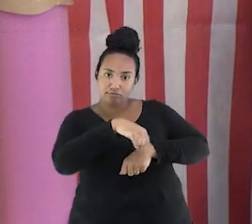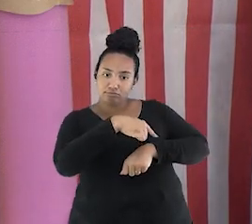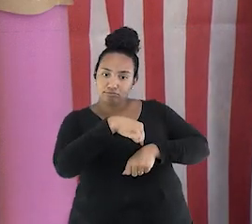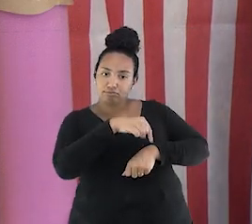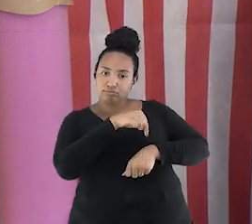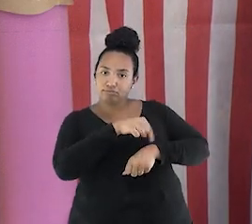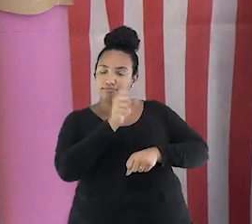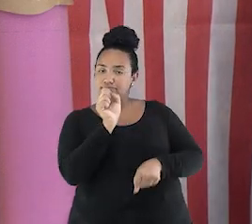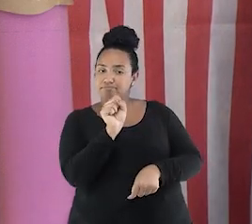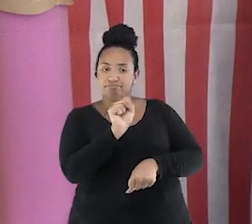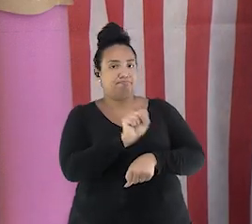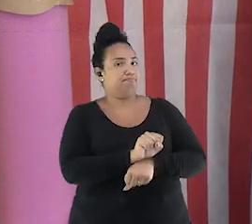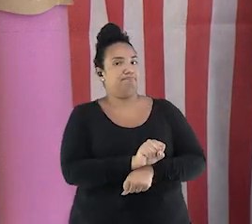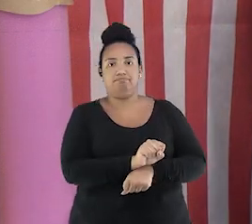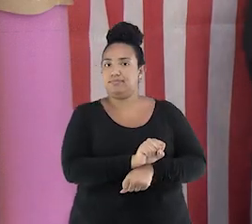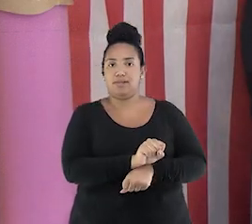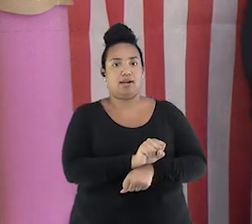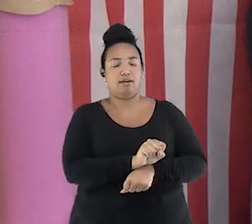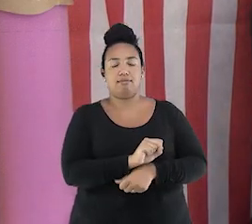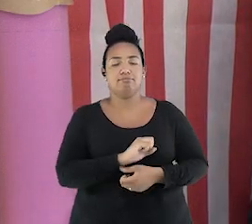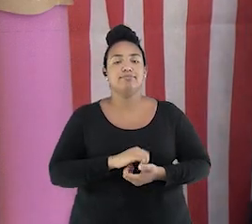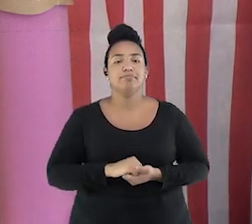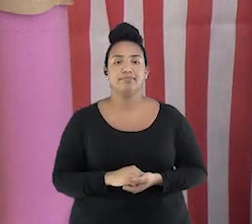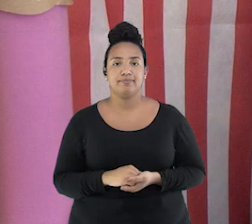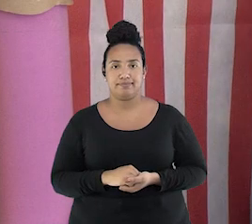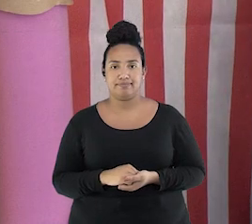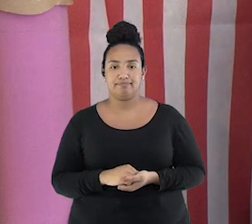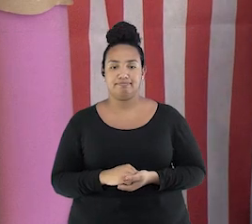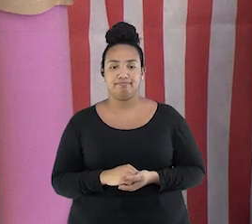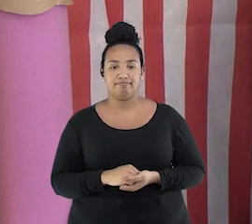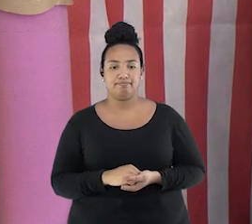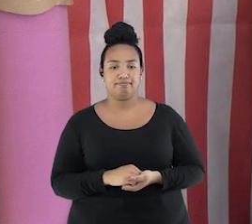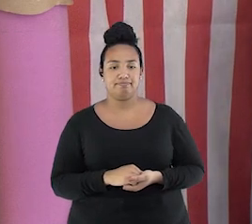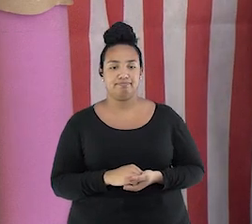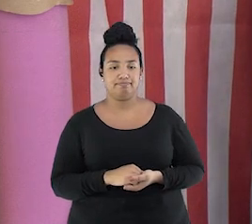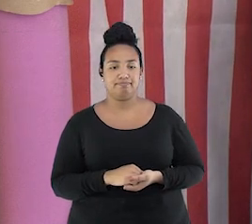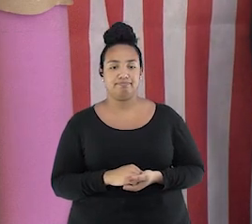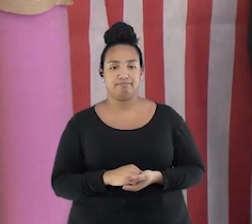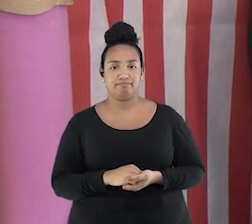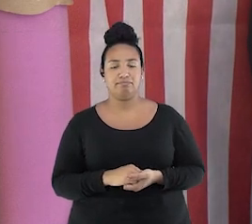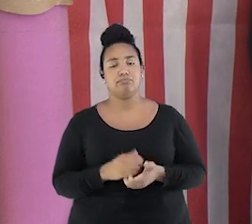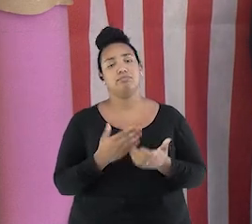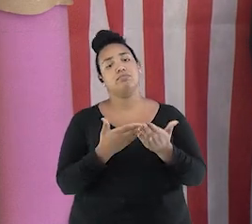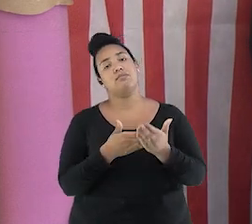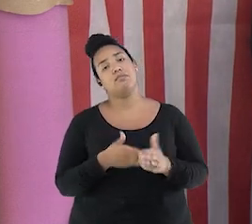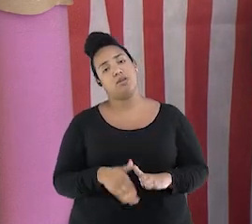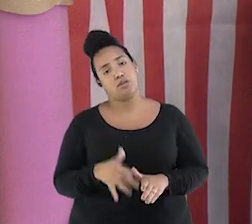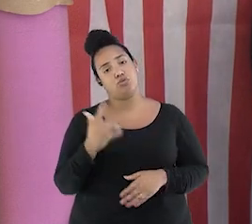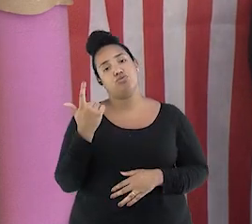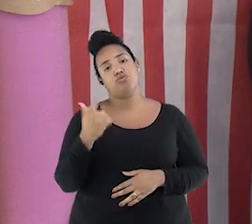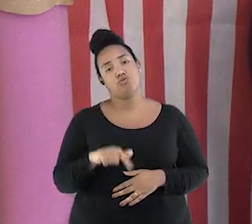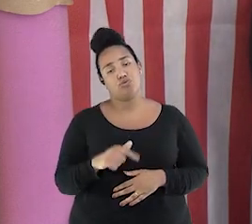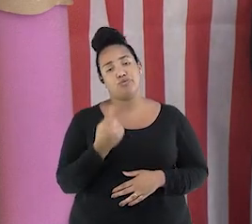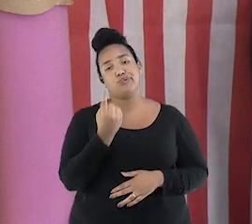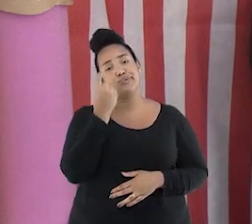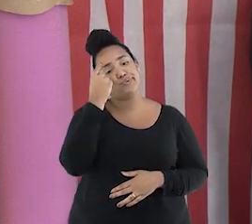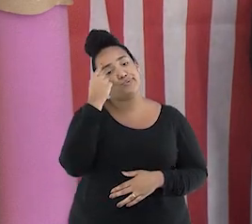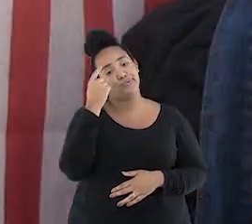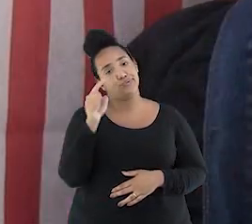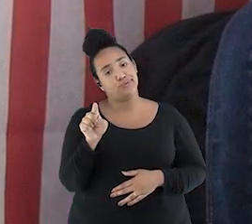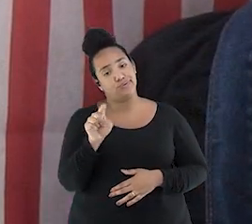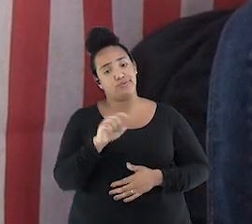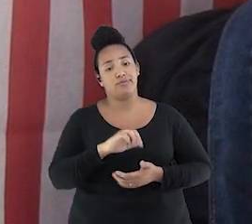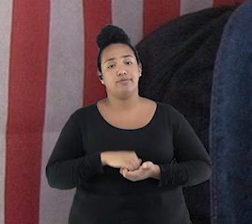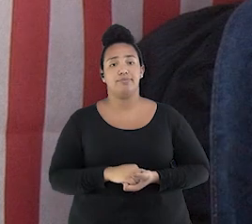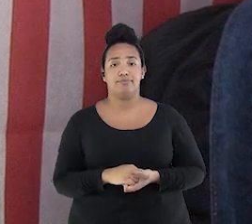não parasse na sua ausência. E outro dia perdeu. Só faltava